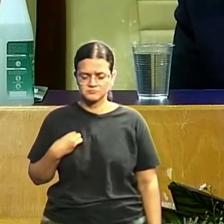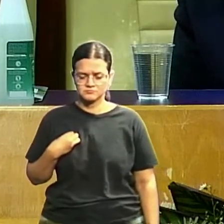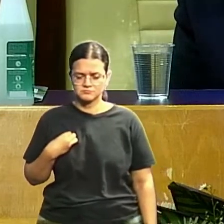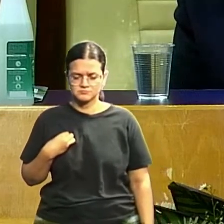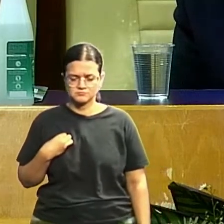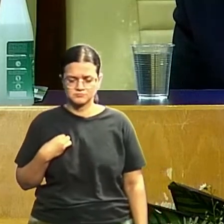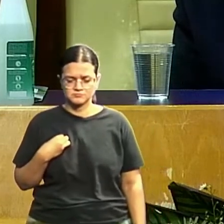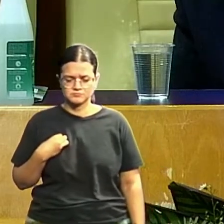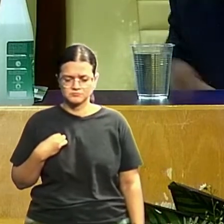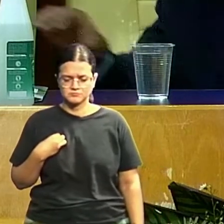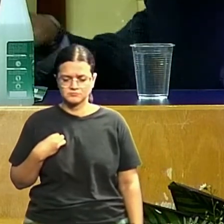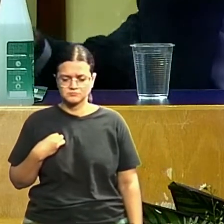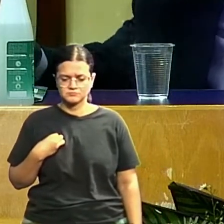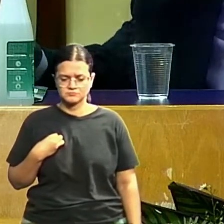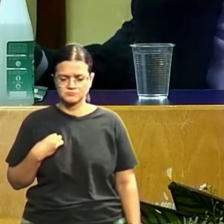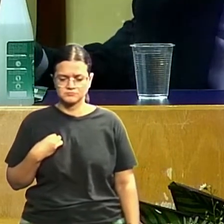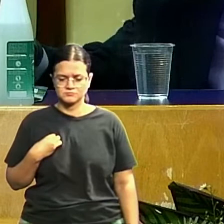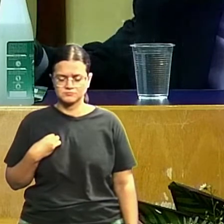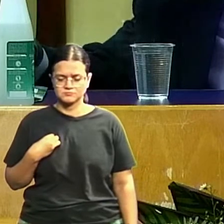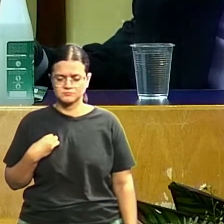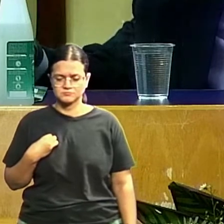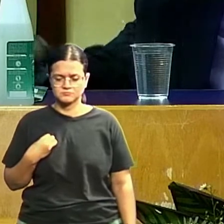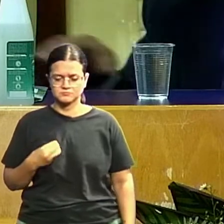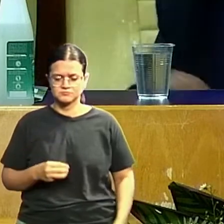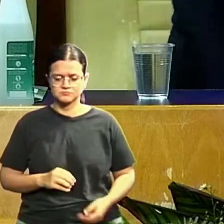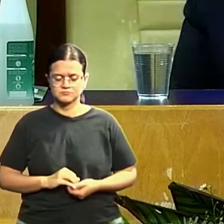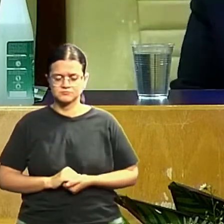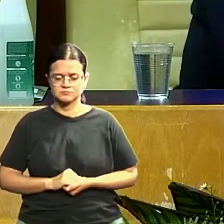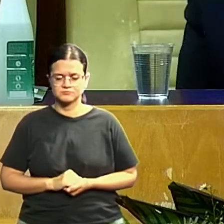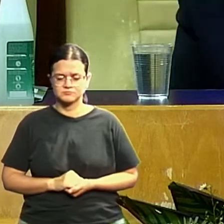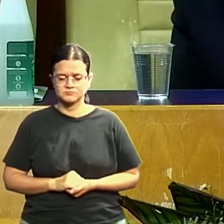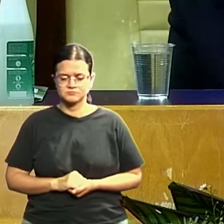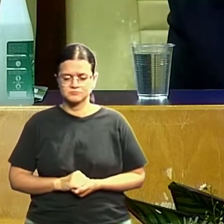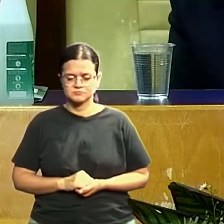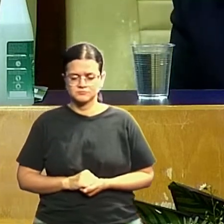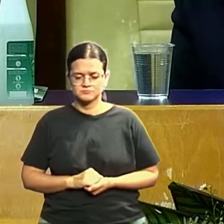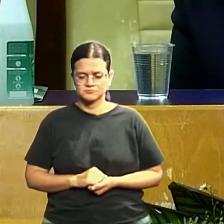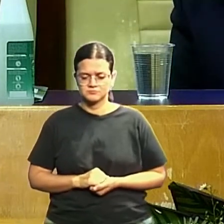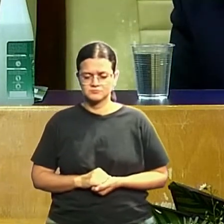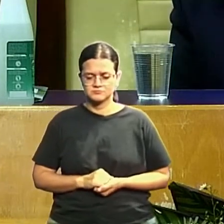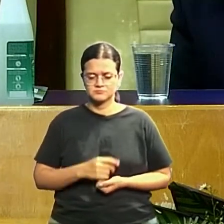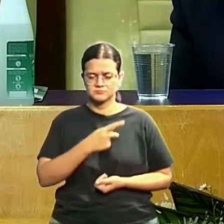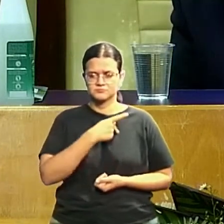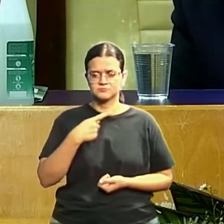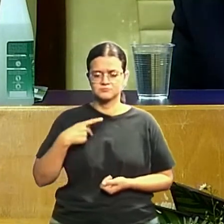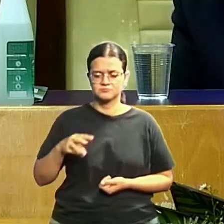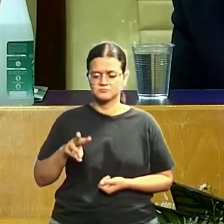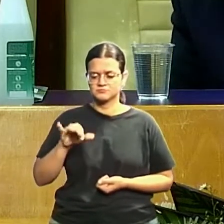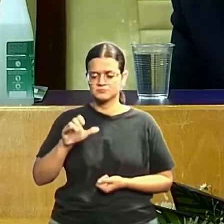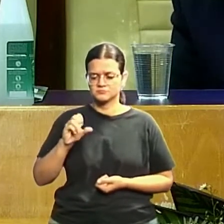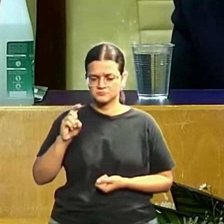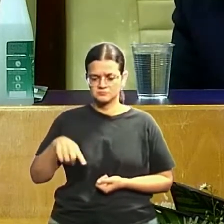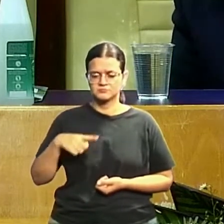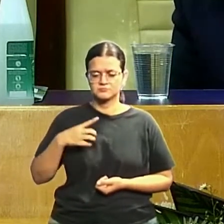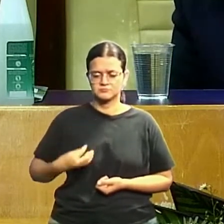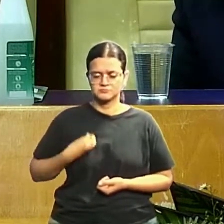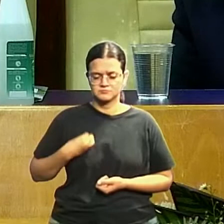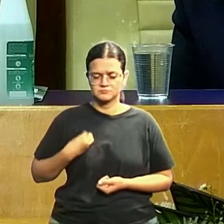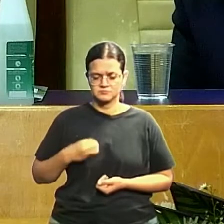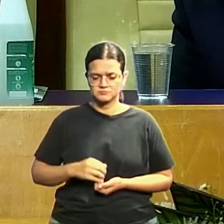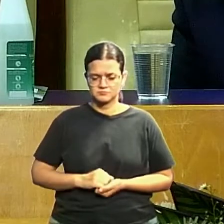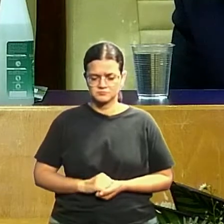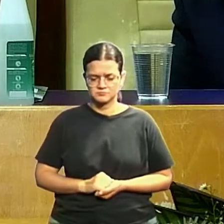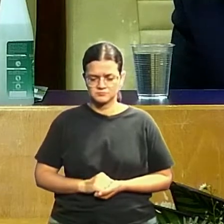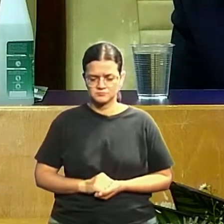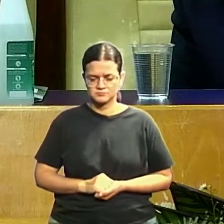cadeira. E o pastor chegou ali, ó, junto com o Leandro Sena. Pastor Wilson está presente. Não, aquele outro pastor da